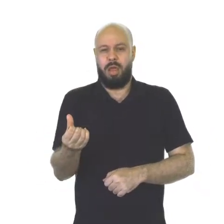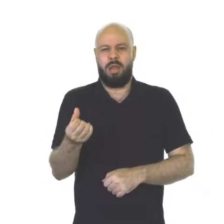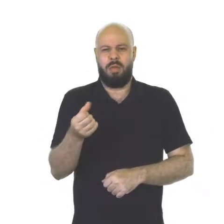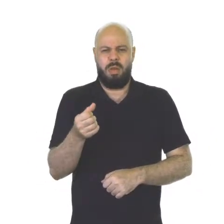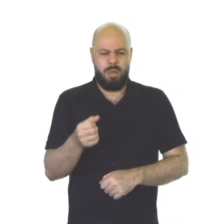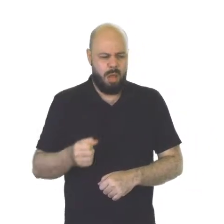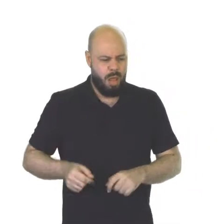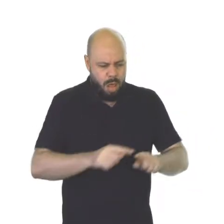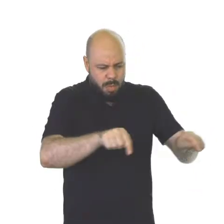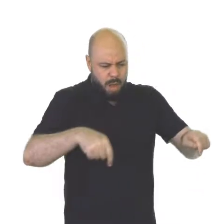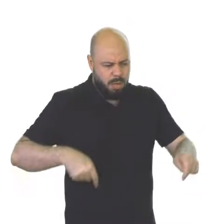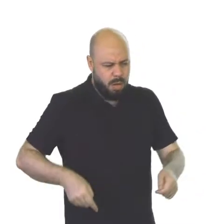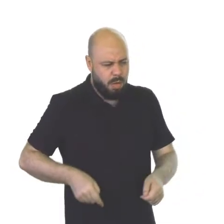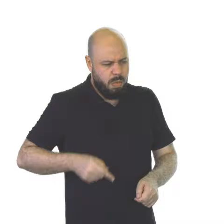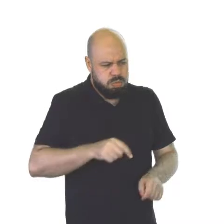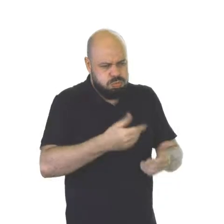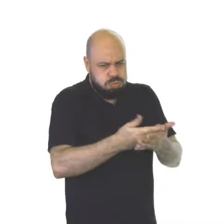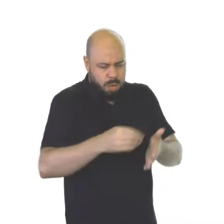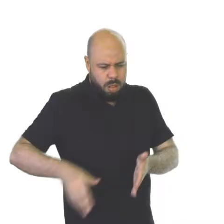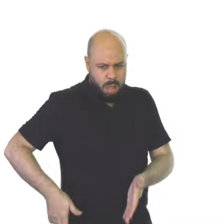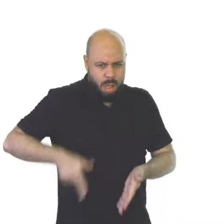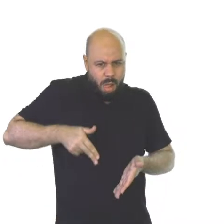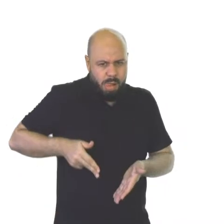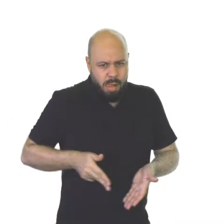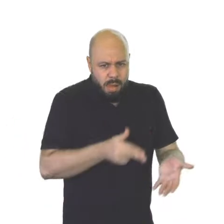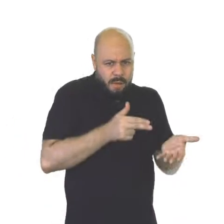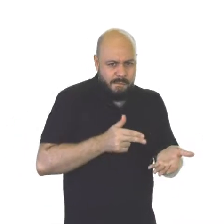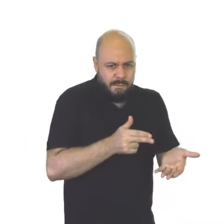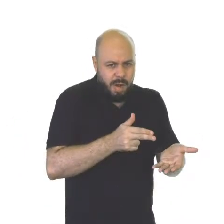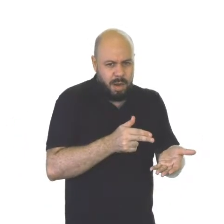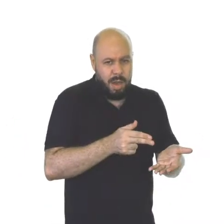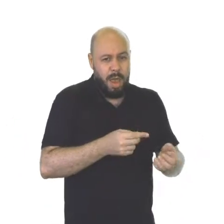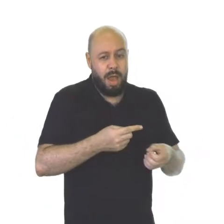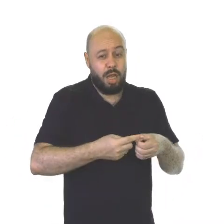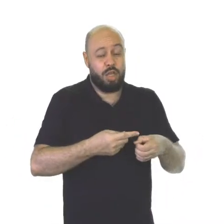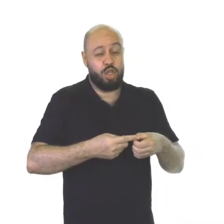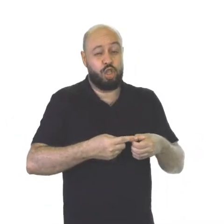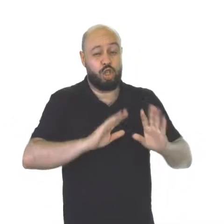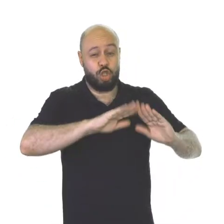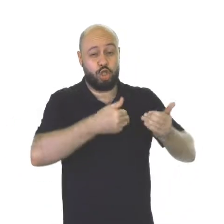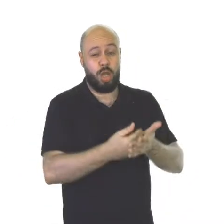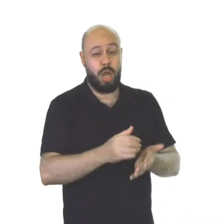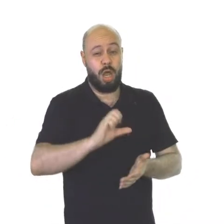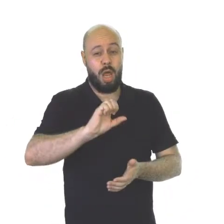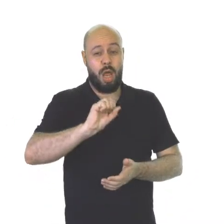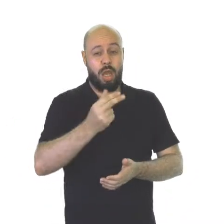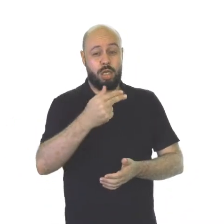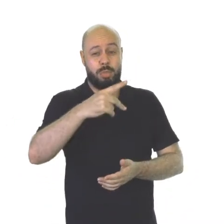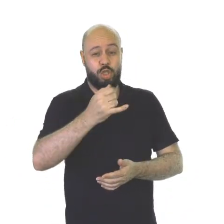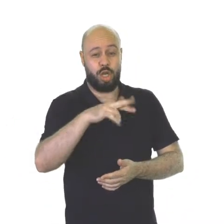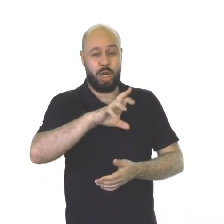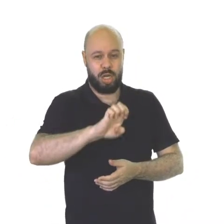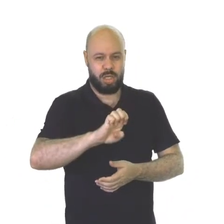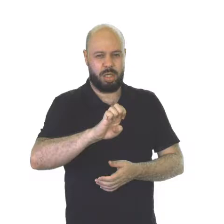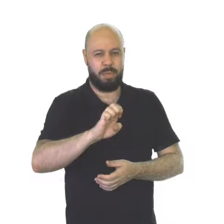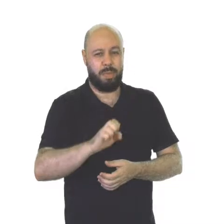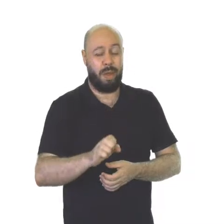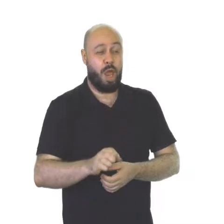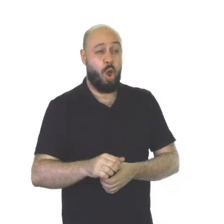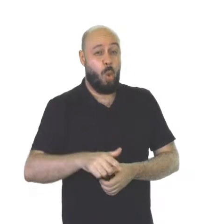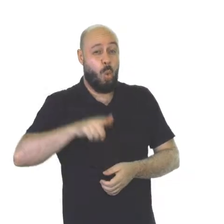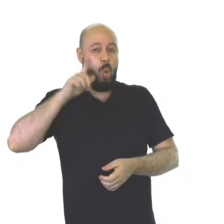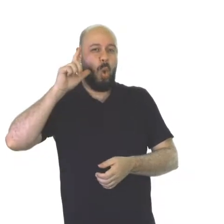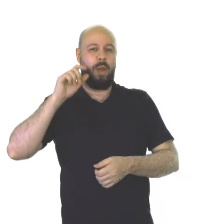shotgun. A girl aged 16 armed with a shotgun held up a class of children